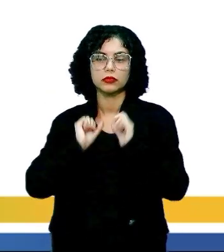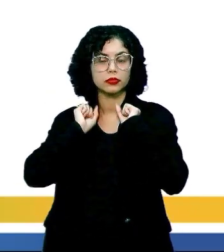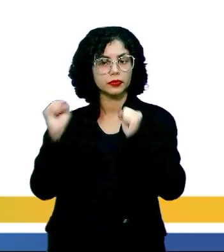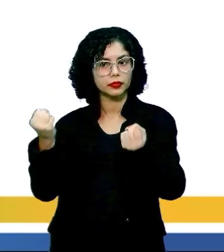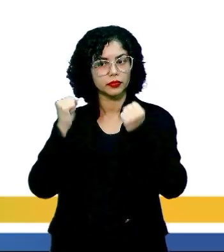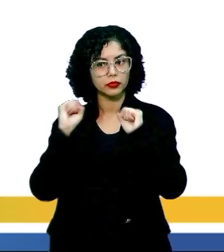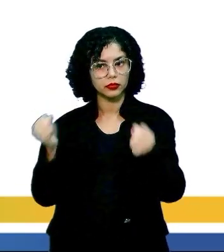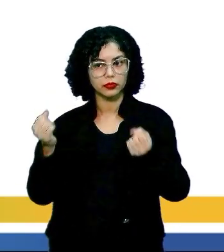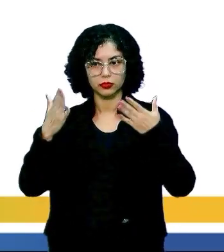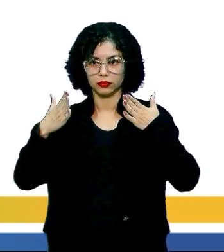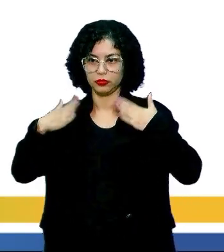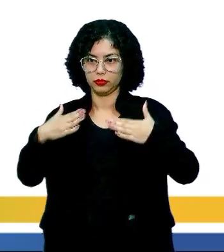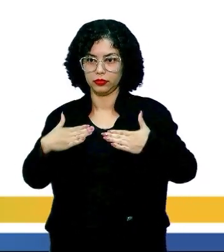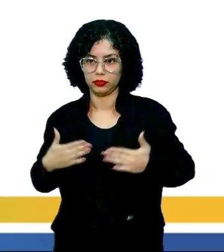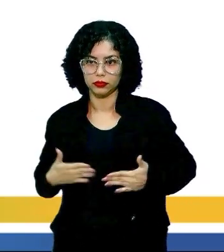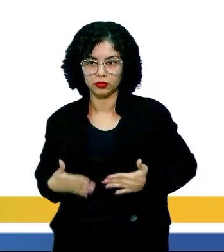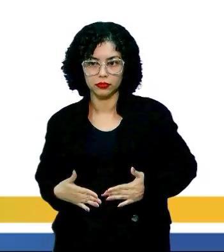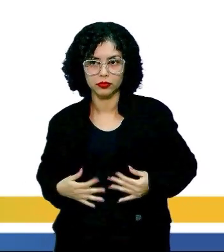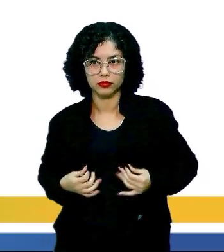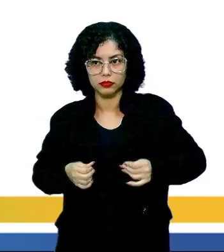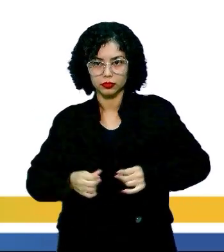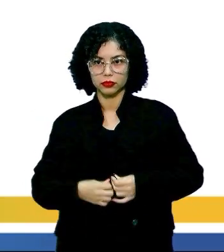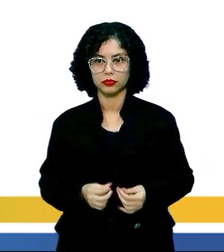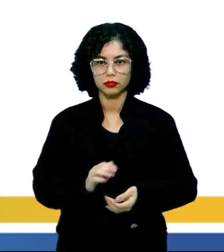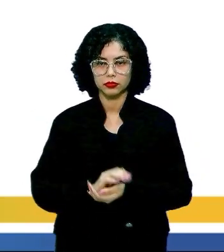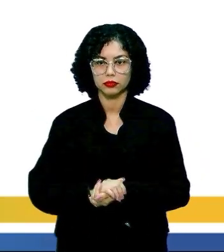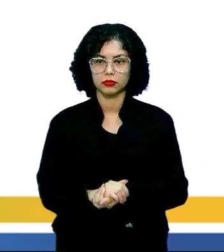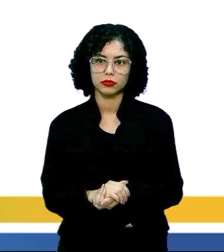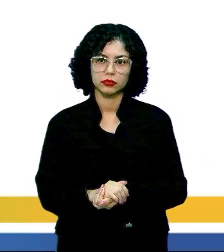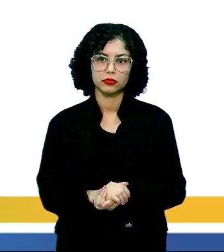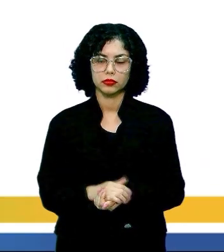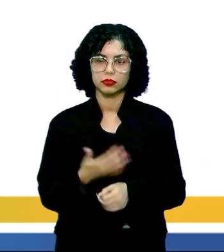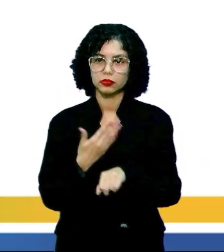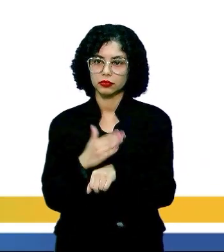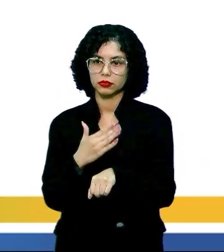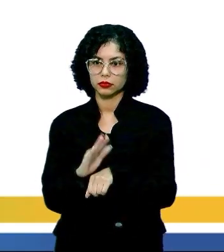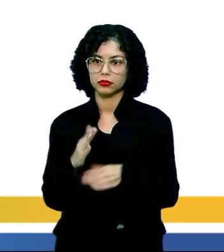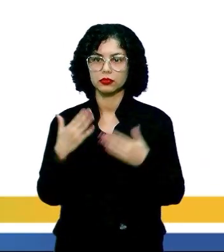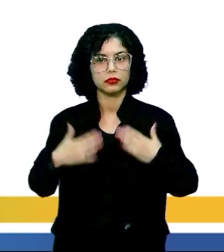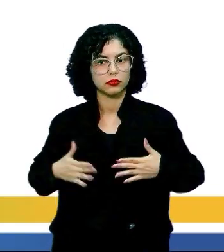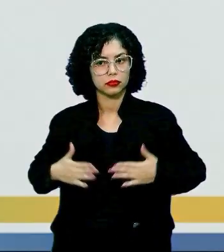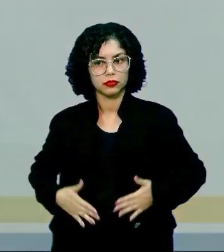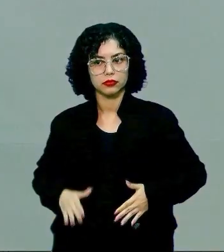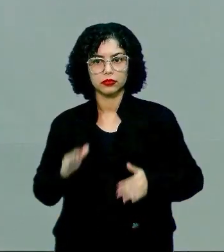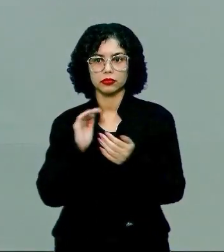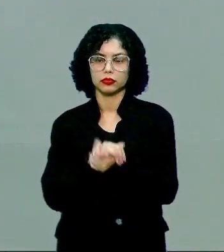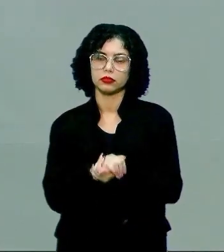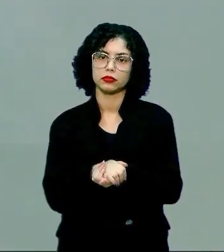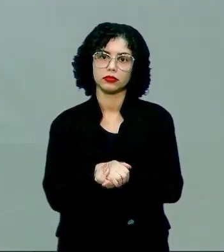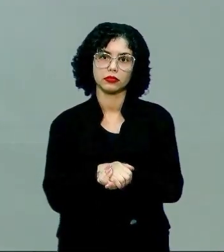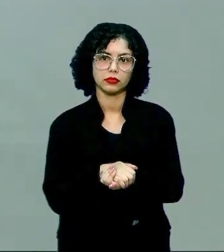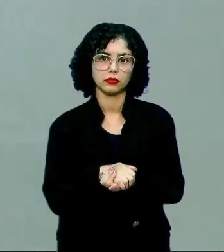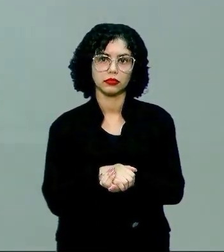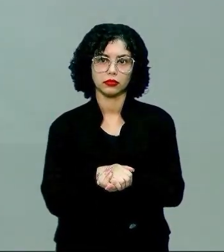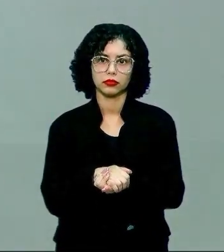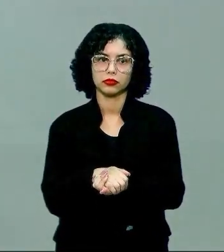física tá e atividade física ela vai estar correlacionada com as práticas corporais mais uma vez